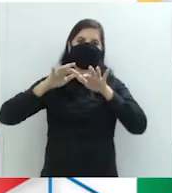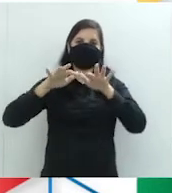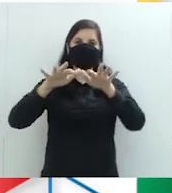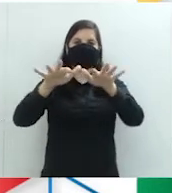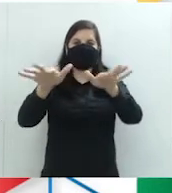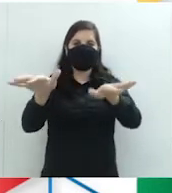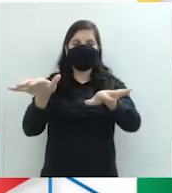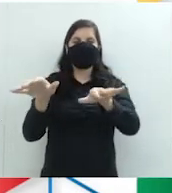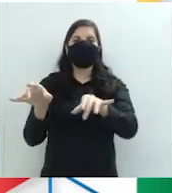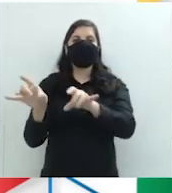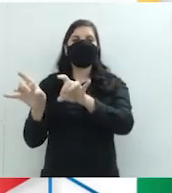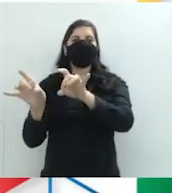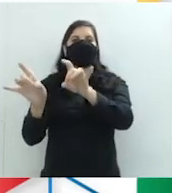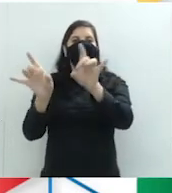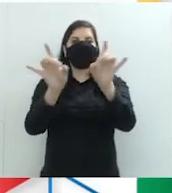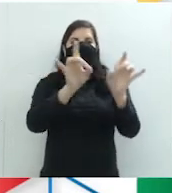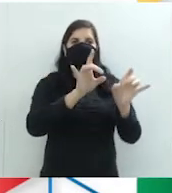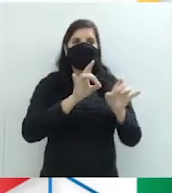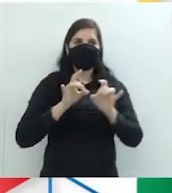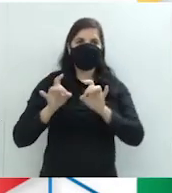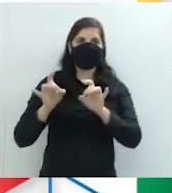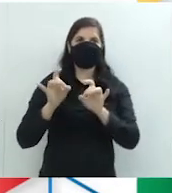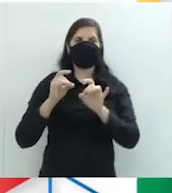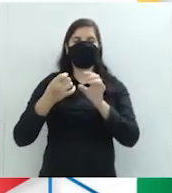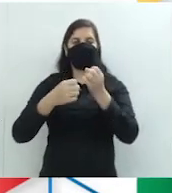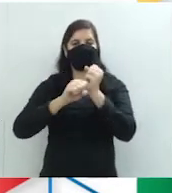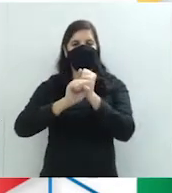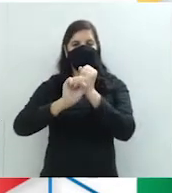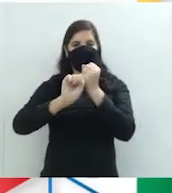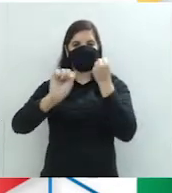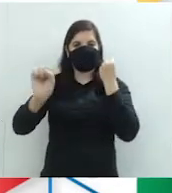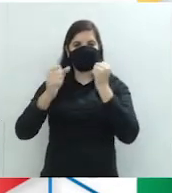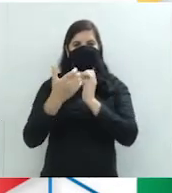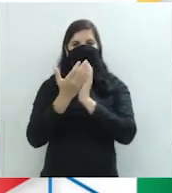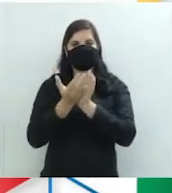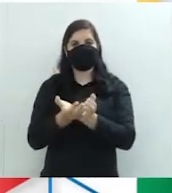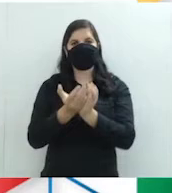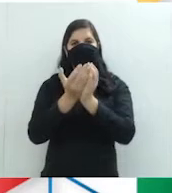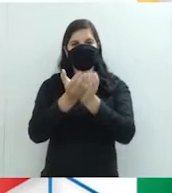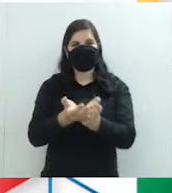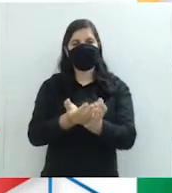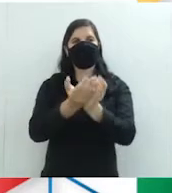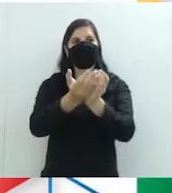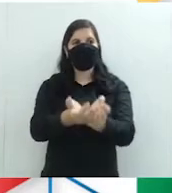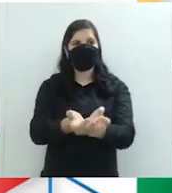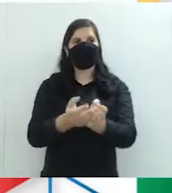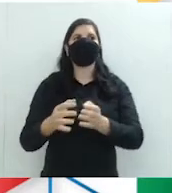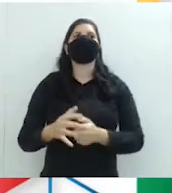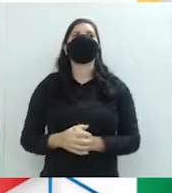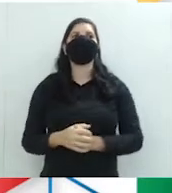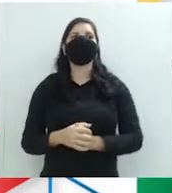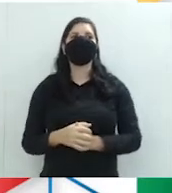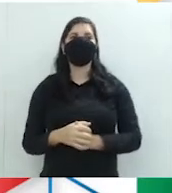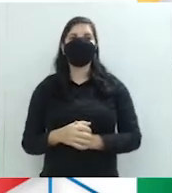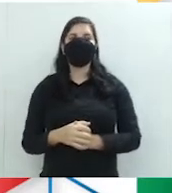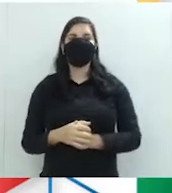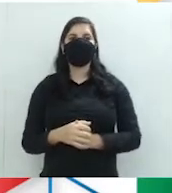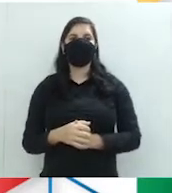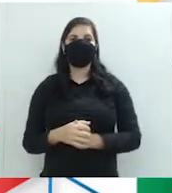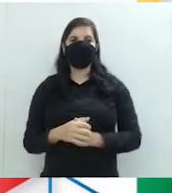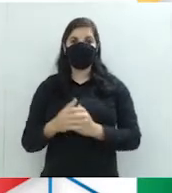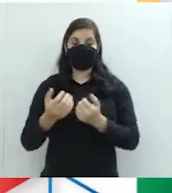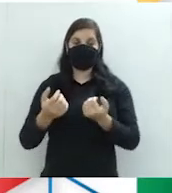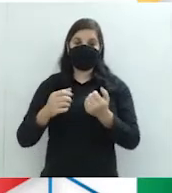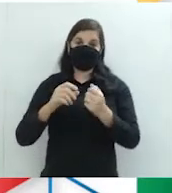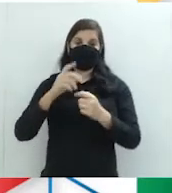expansão comercial ultramarina, as grandes navegações. Então, vejamos. Quais